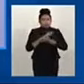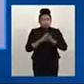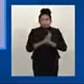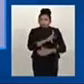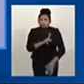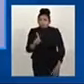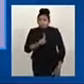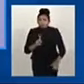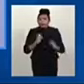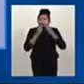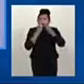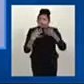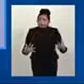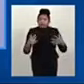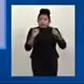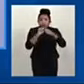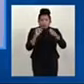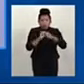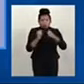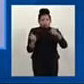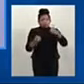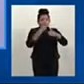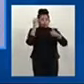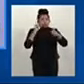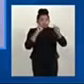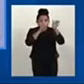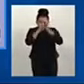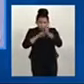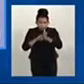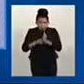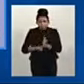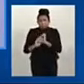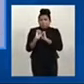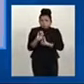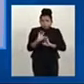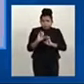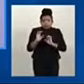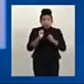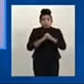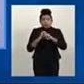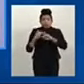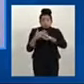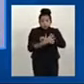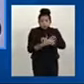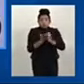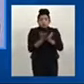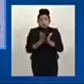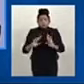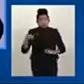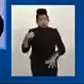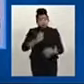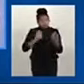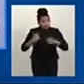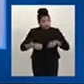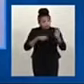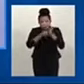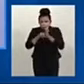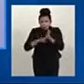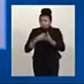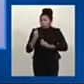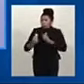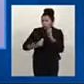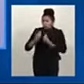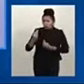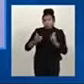mas nós vamos primeiro fazer um diagnóstico da nossa educação. Precisa-se fazer um diagnóstico. Depois da pandemia, nós precisamos fazer um diagnóstico de como